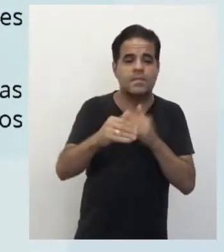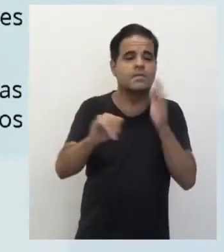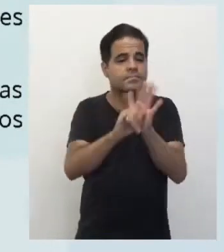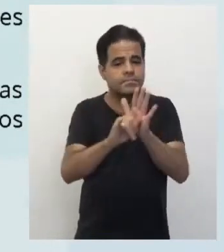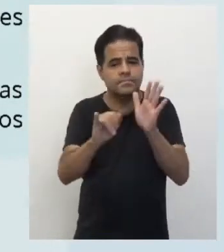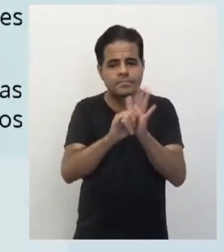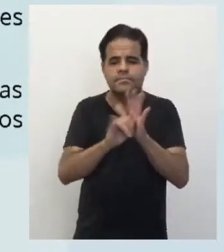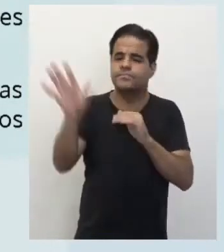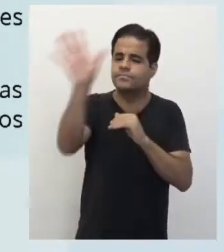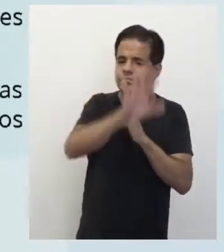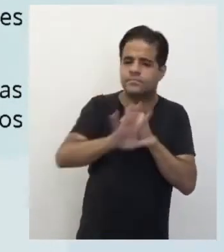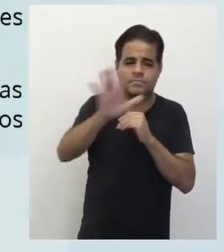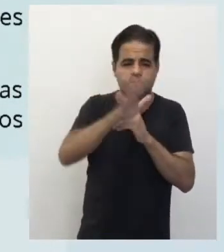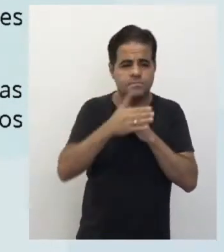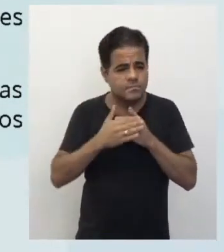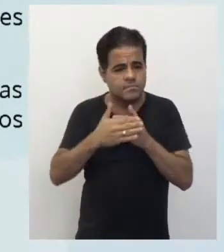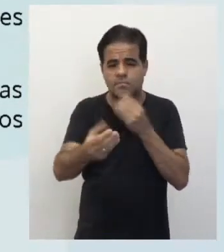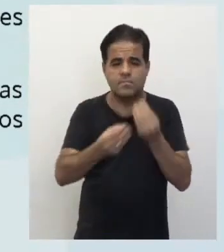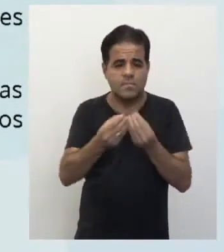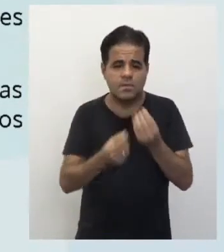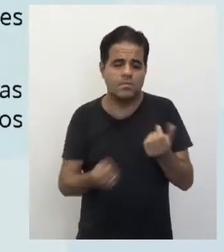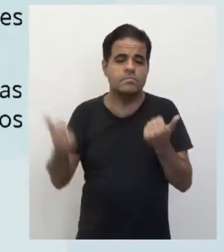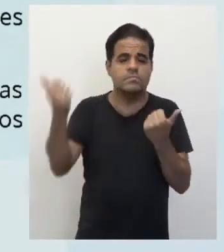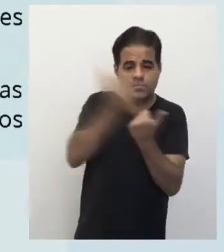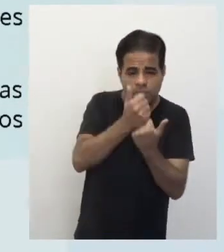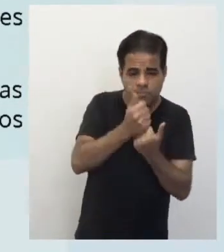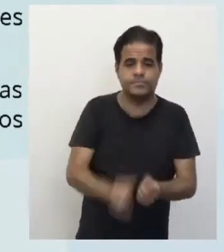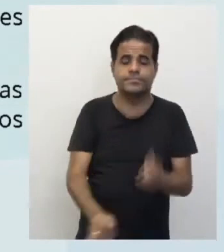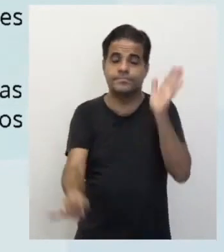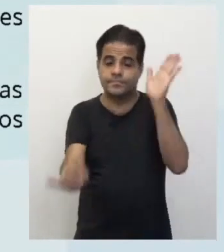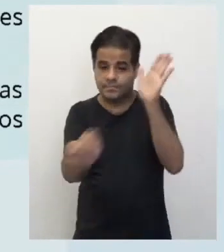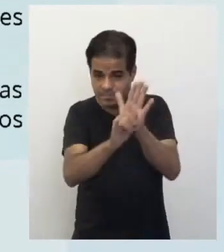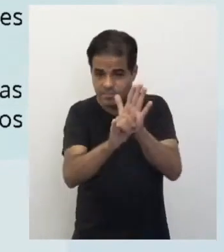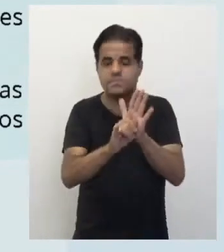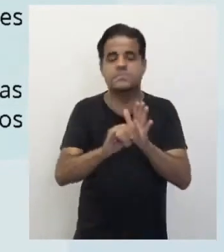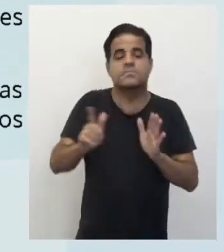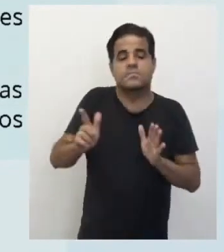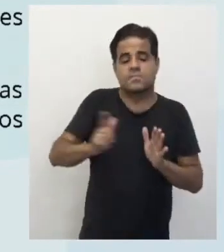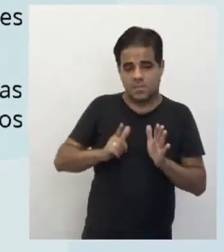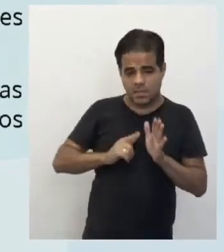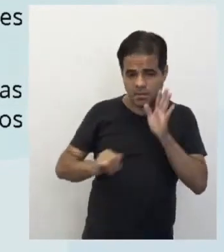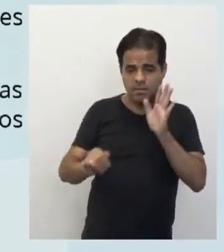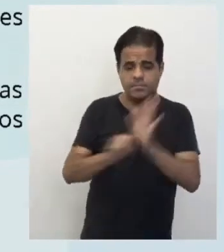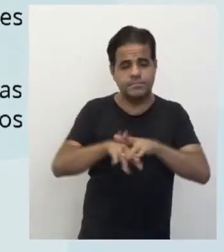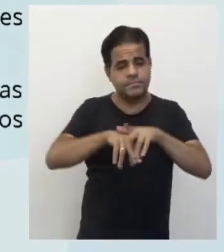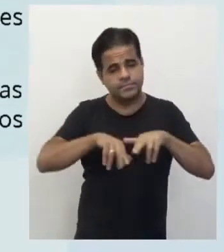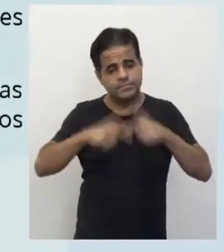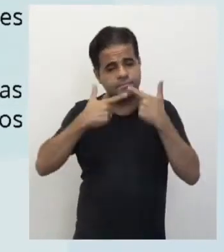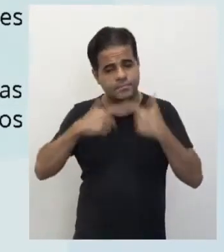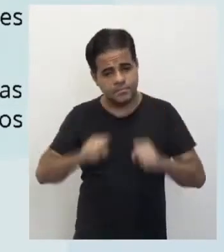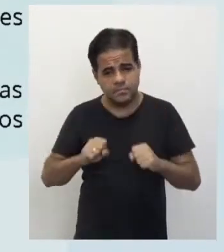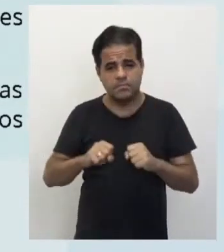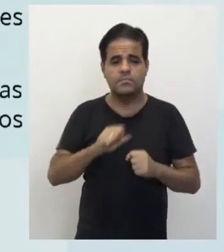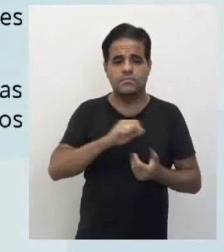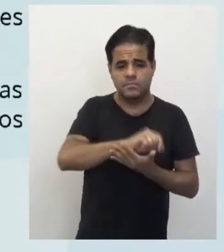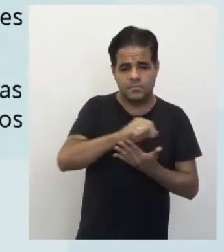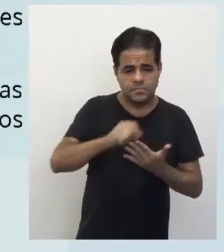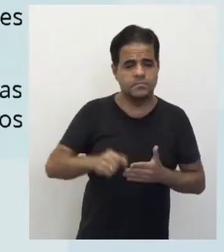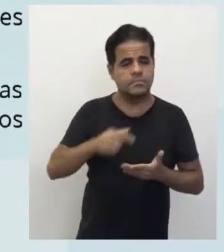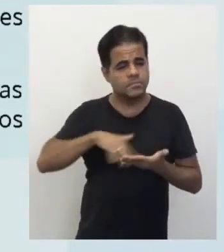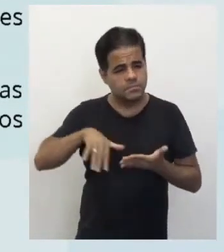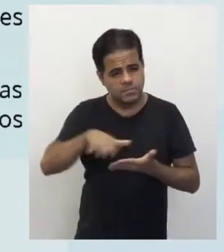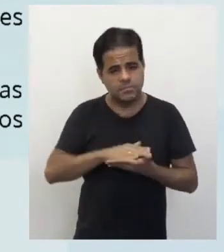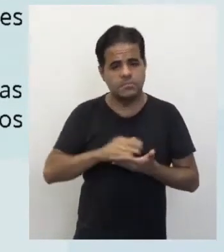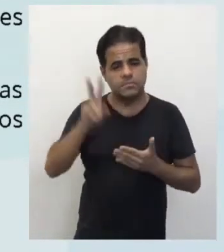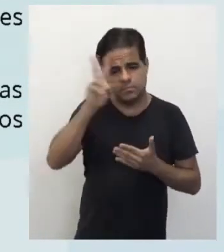das identidades nacionais. Como habilidade de suporte, nós temos identificar as diferentes linguagens das